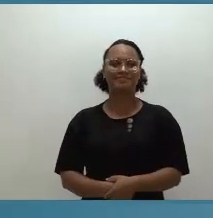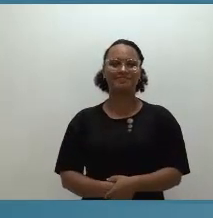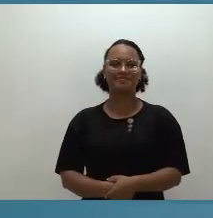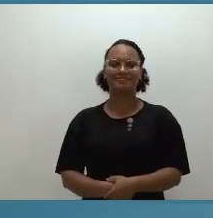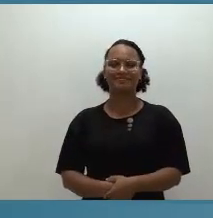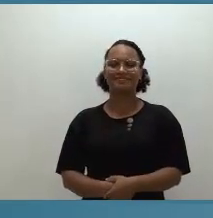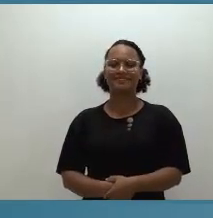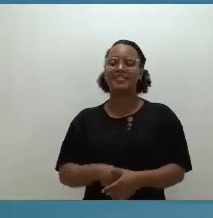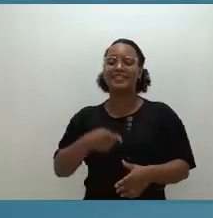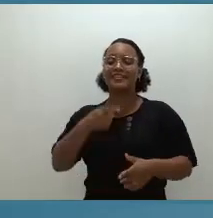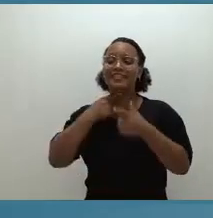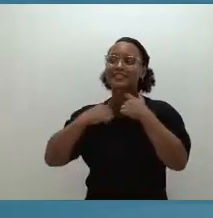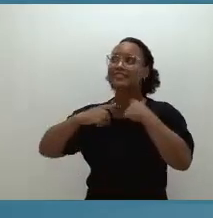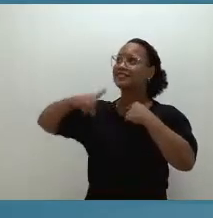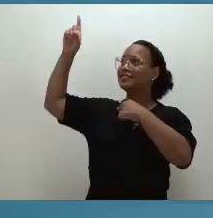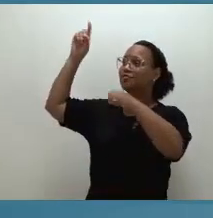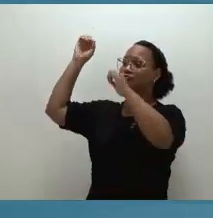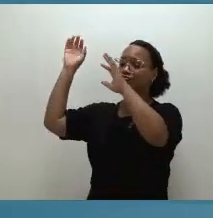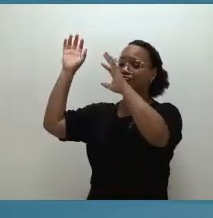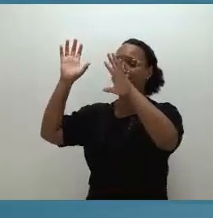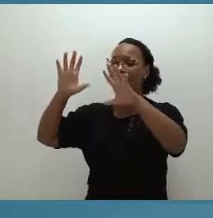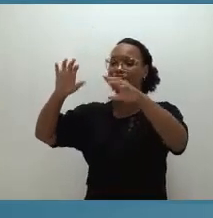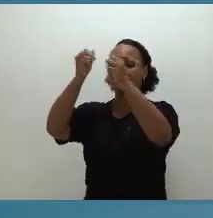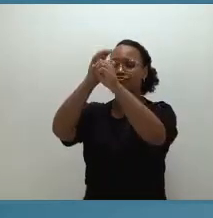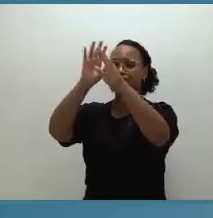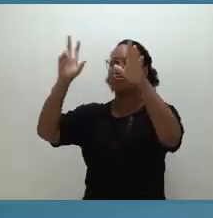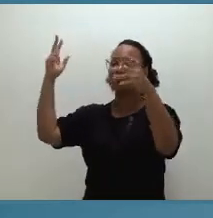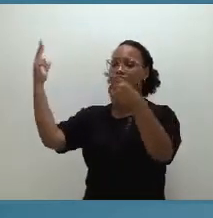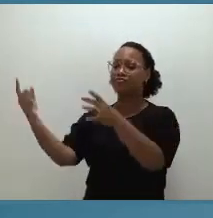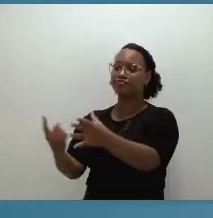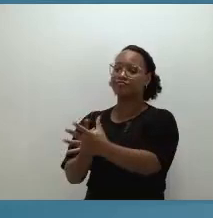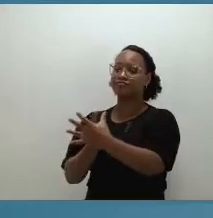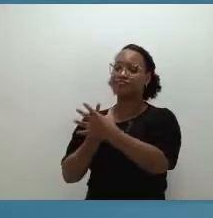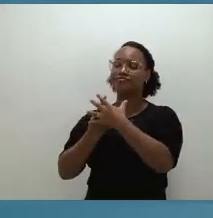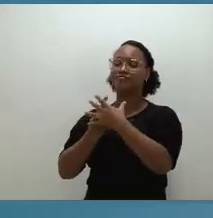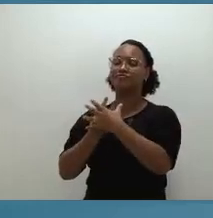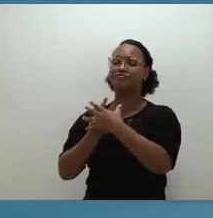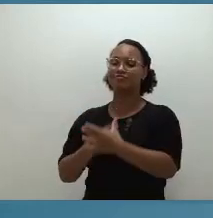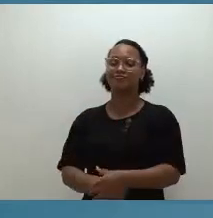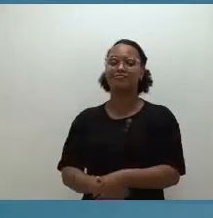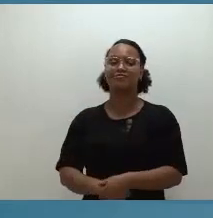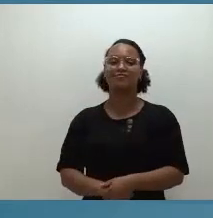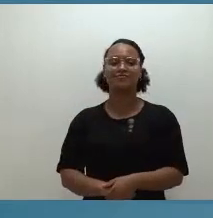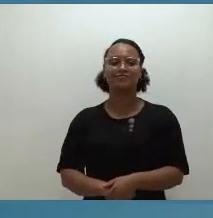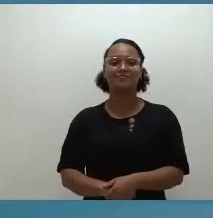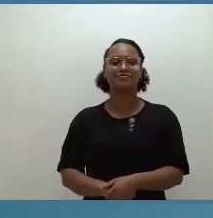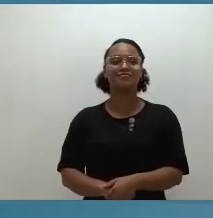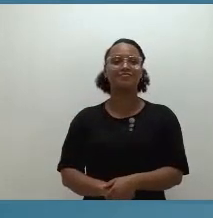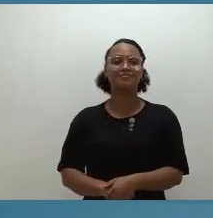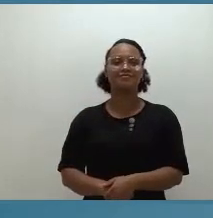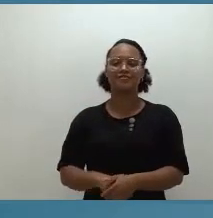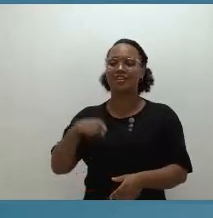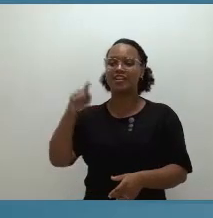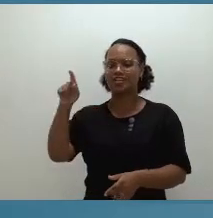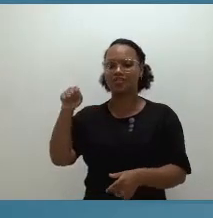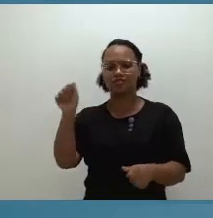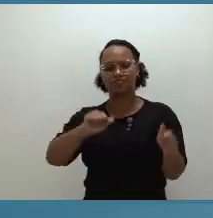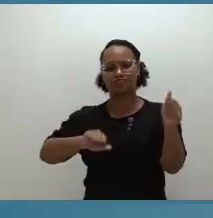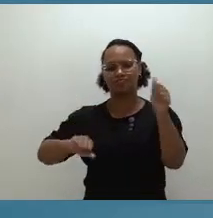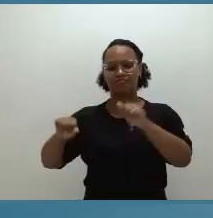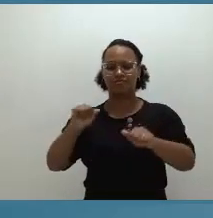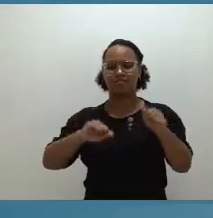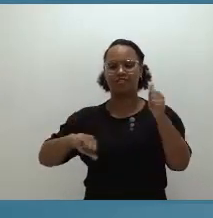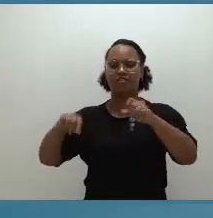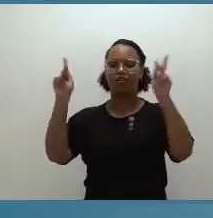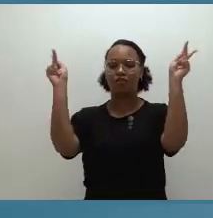Que Deus lhe ilumine, lhe proteja. Que você tenha uma administração muito